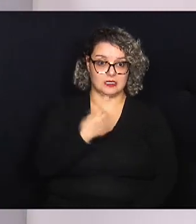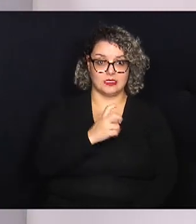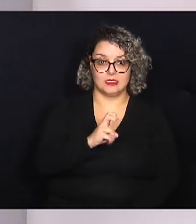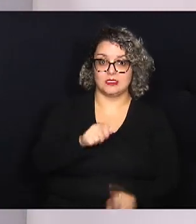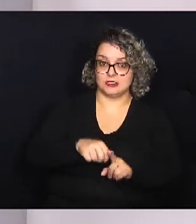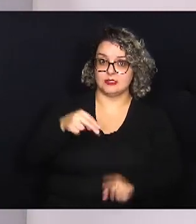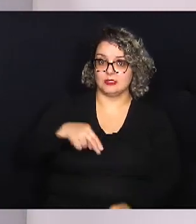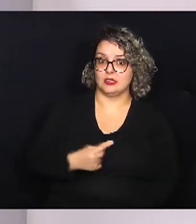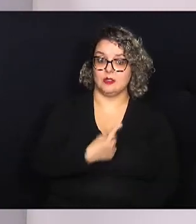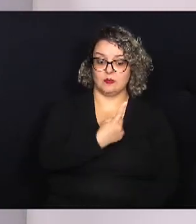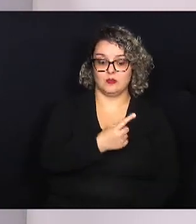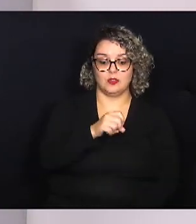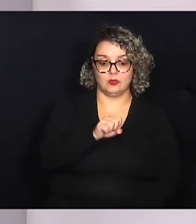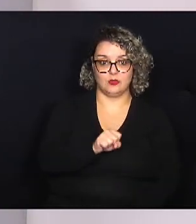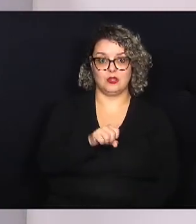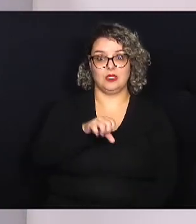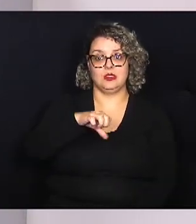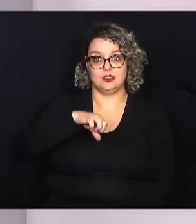de